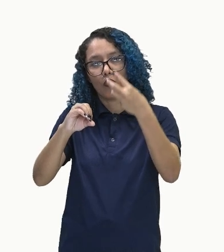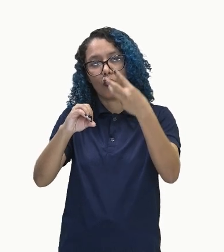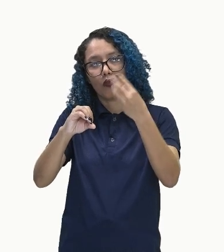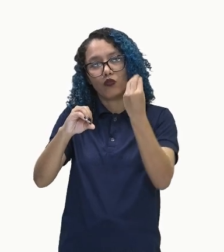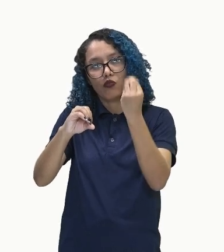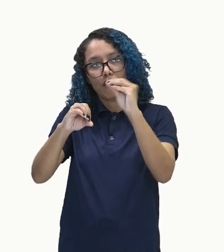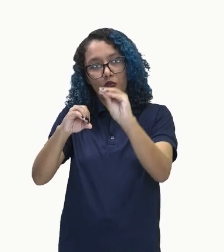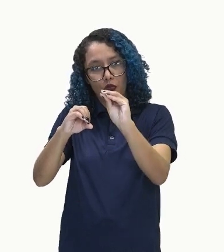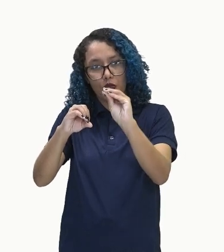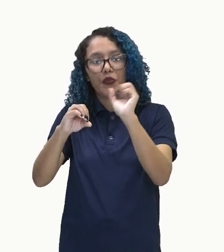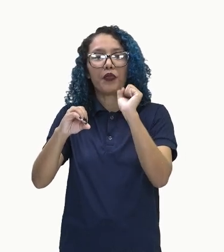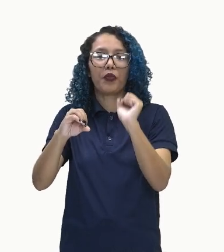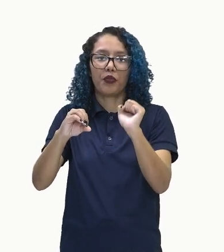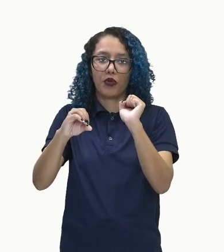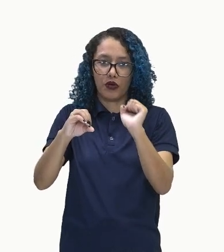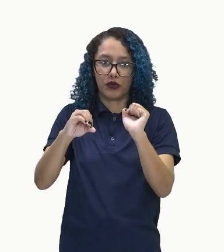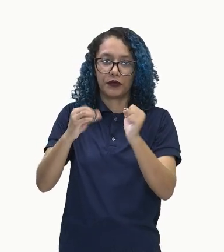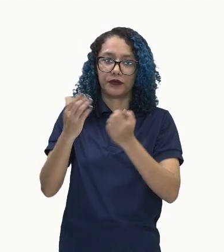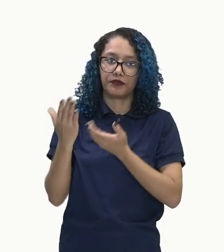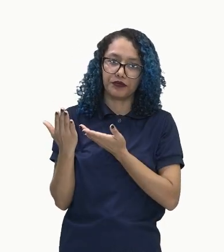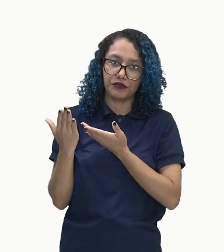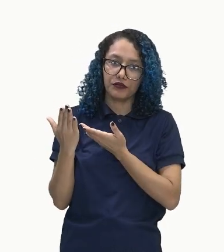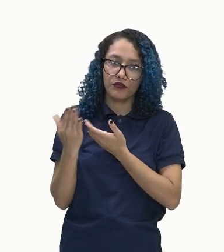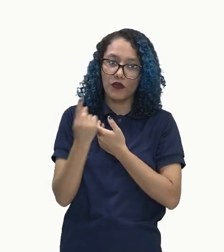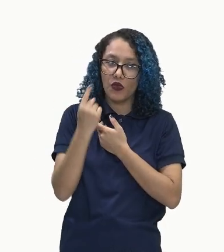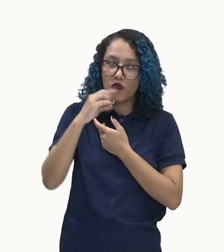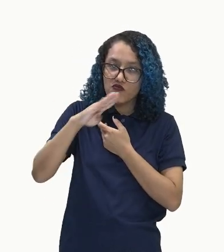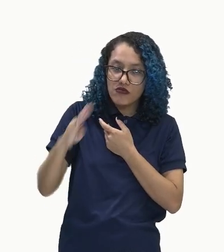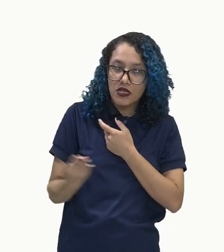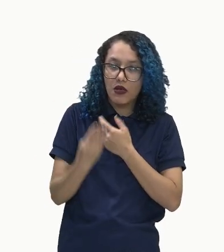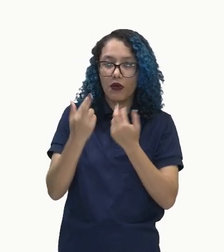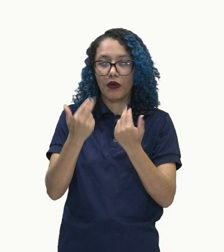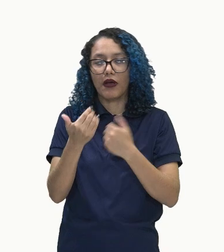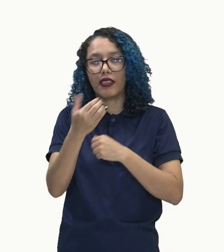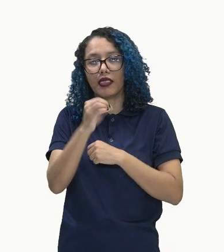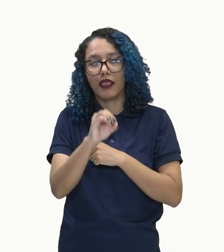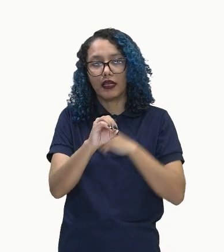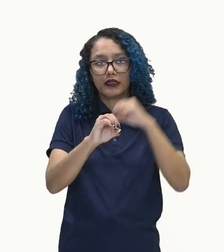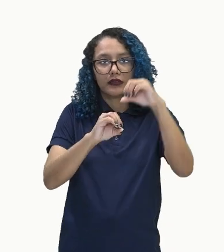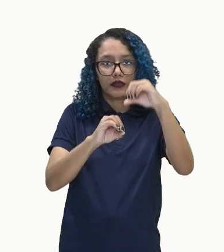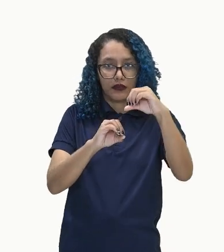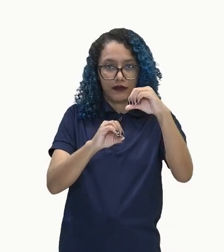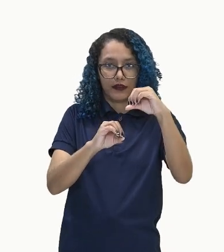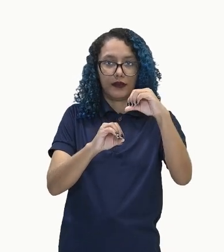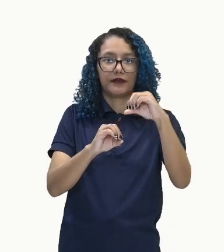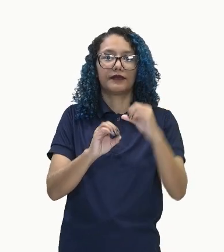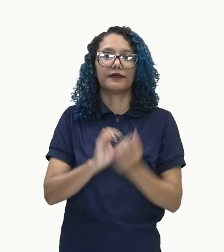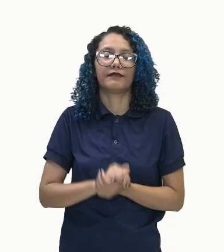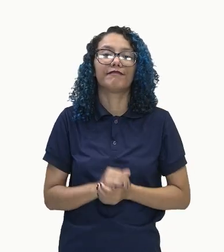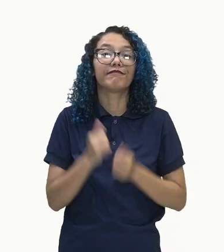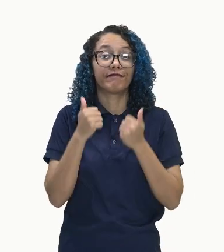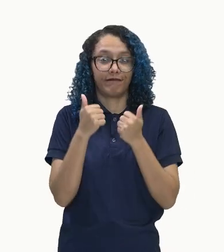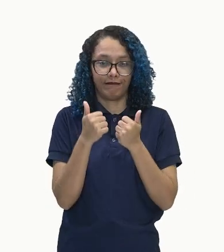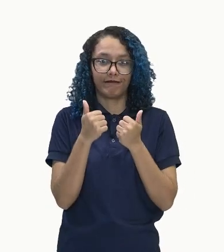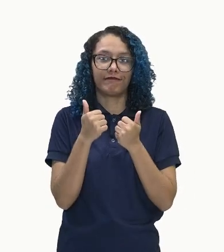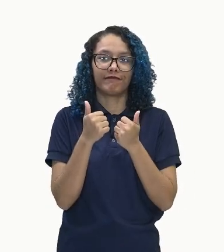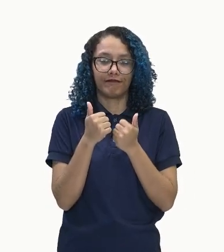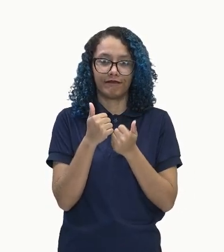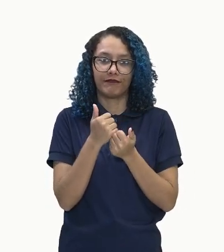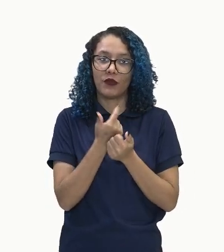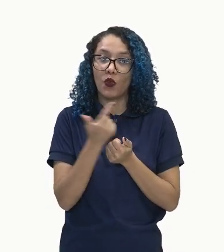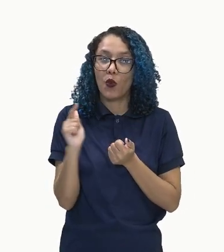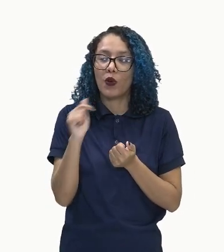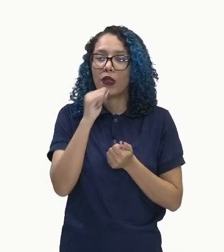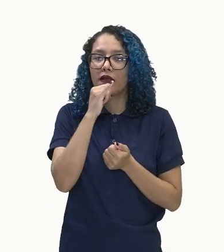Então, 1 bilhão de quilômetros é simplesmente 10 elevado a 9. Tudo bem? Veja outro, vamos ver outro